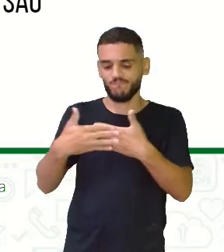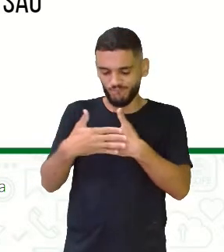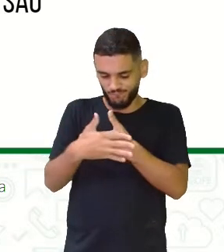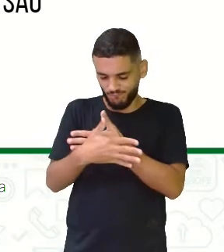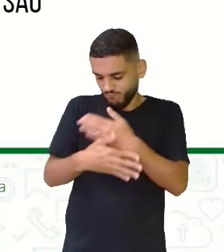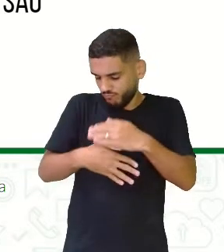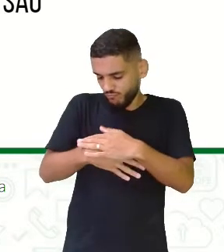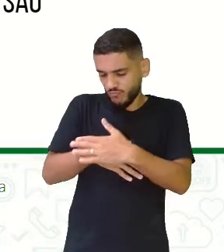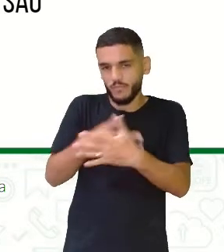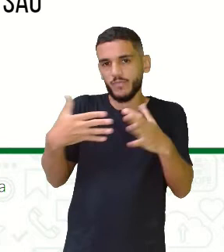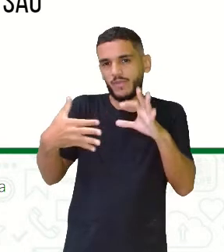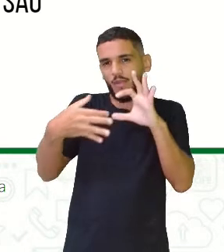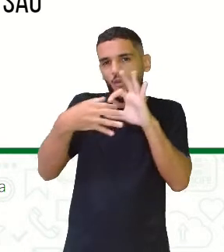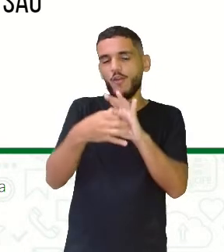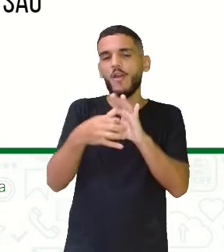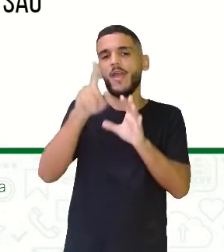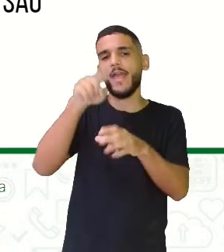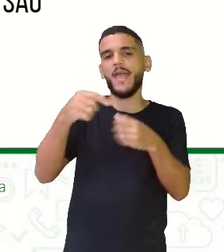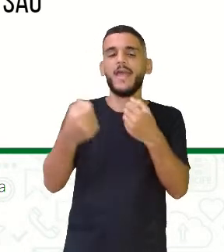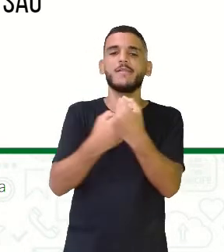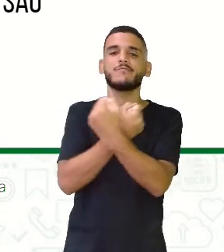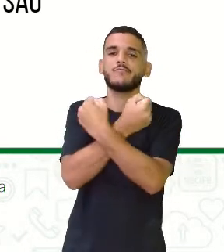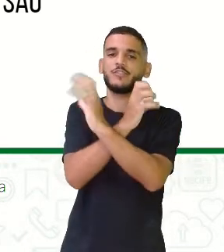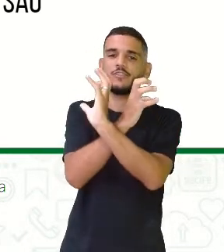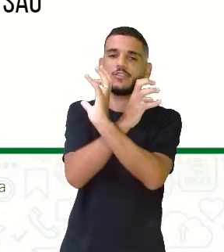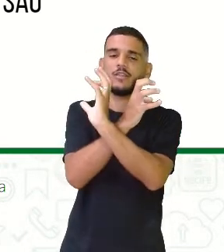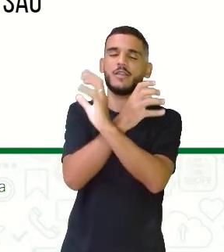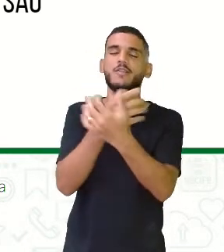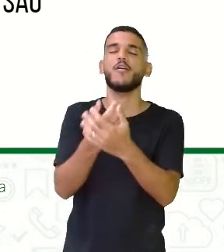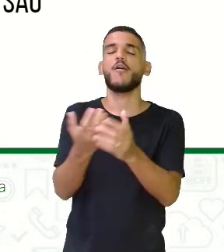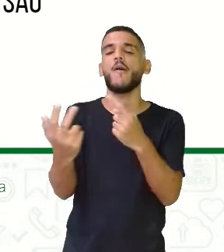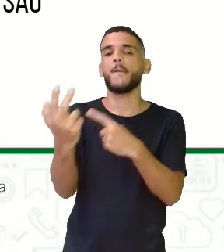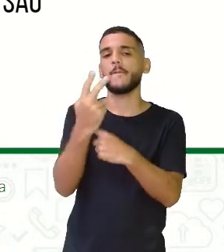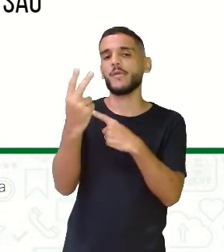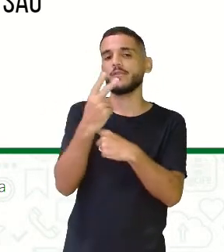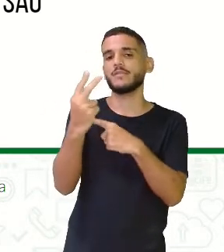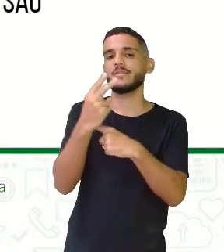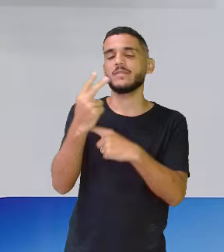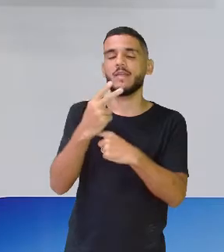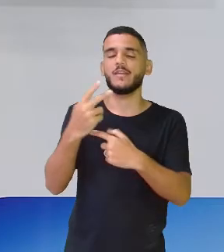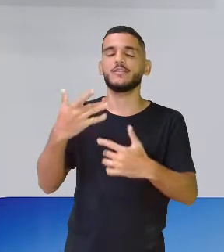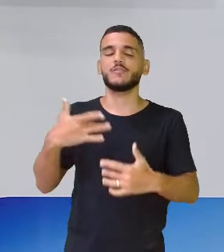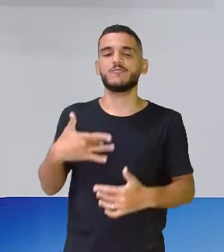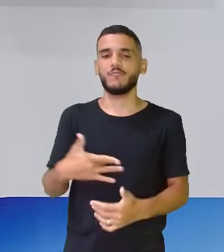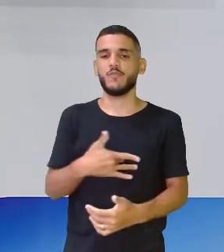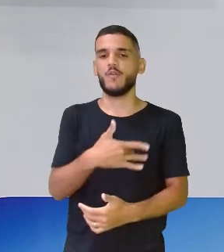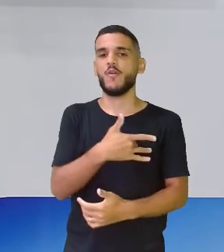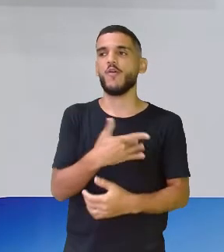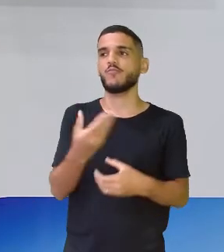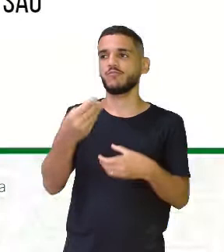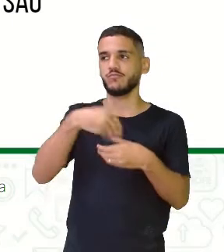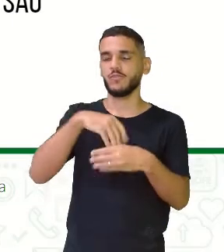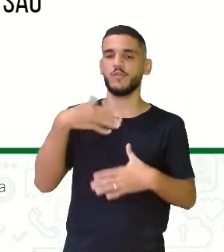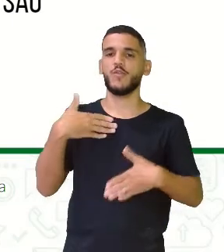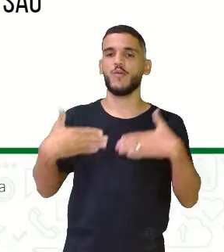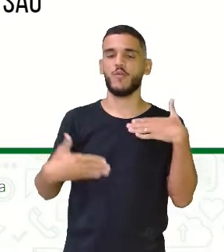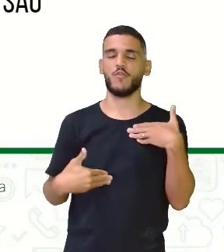esqueleto. Protegem nossos órgãos internos e são a nossa base. Vejam aí na imagem, a gente